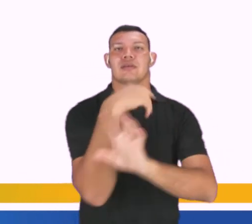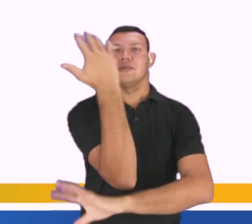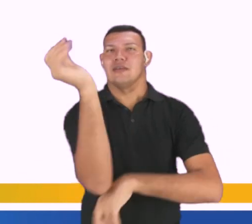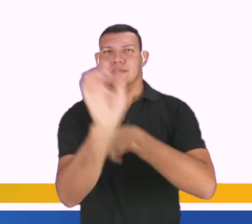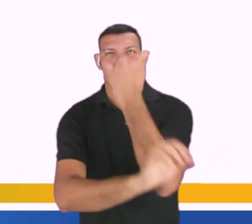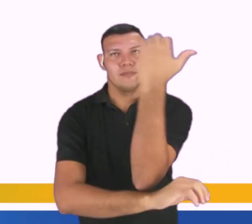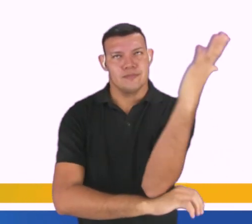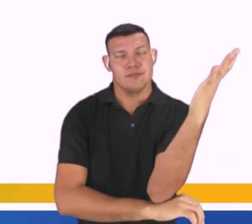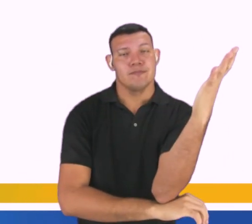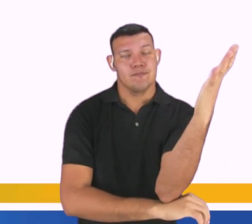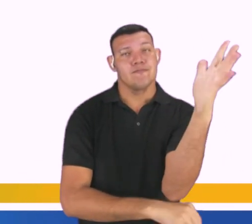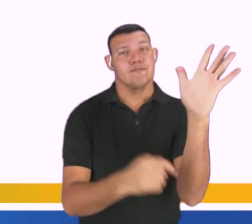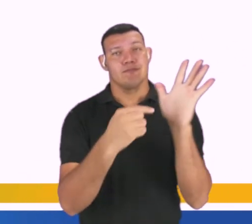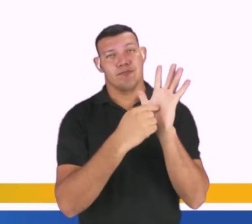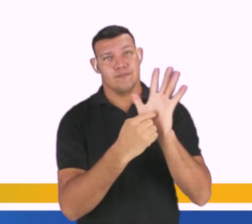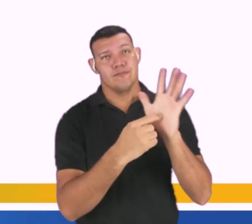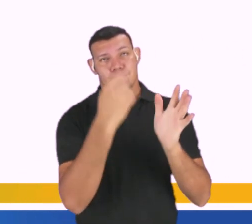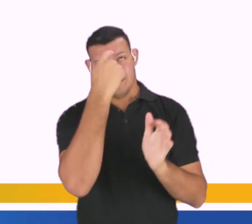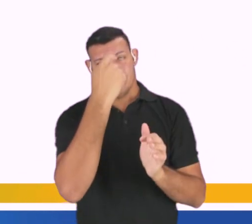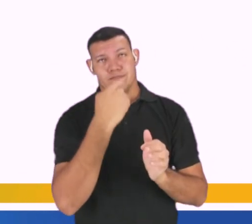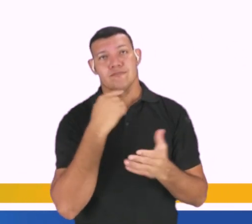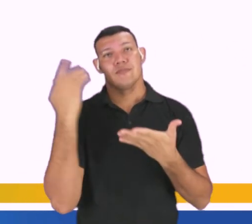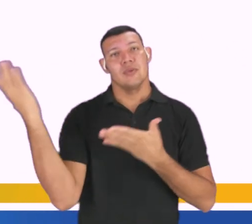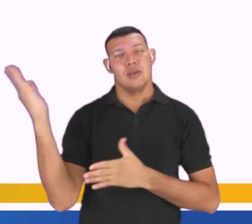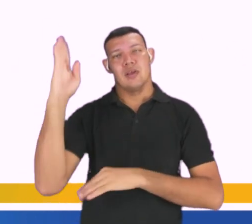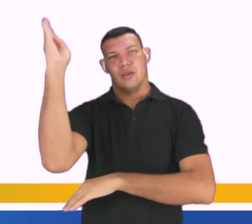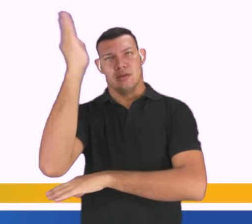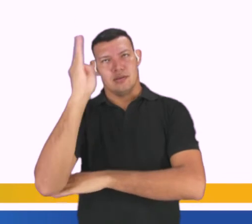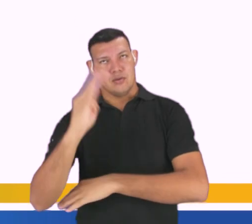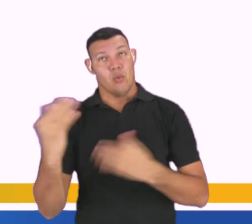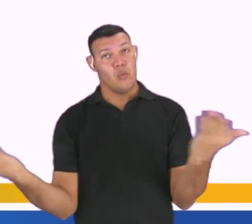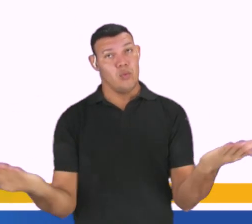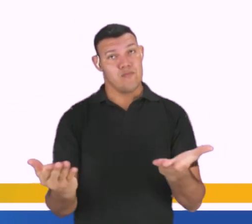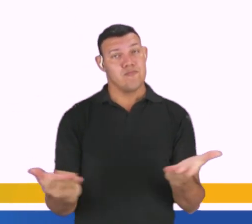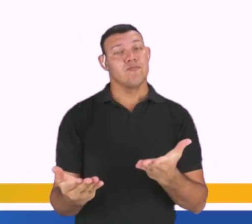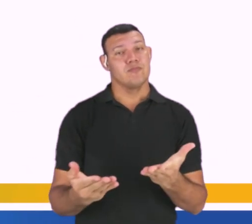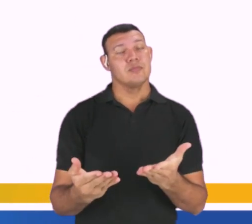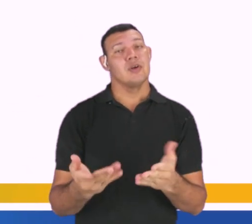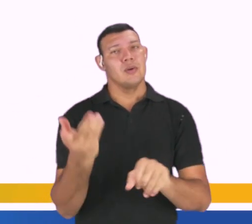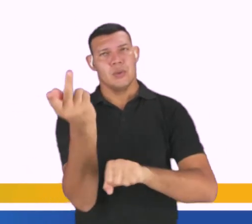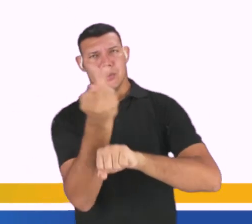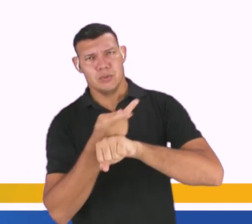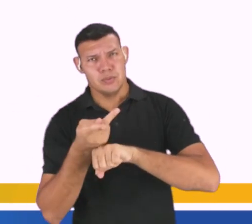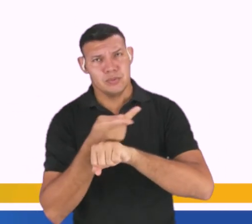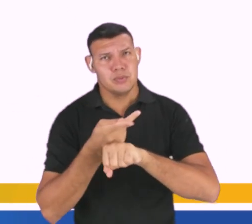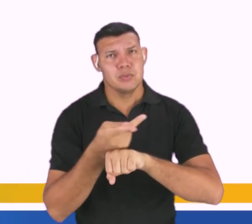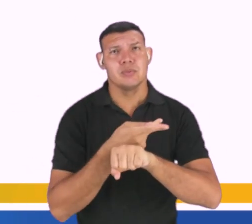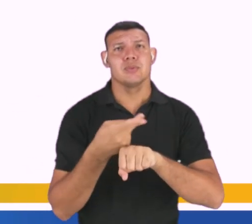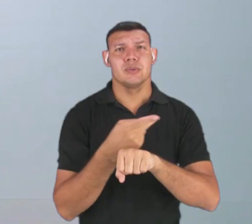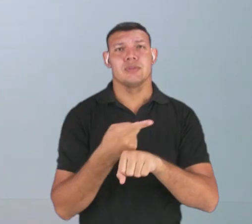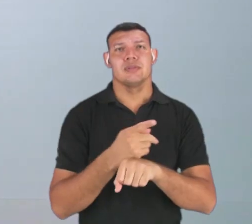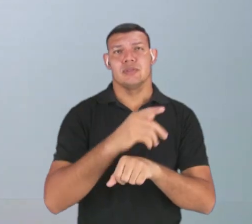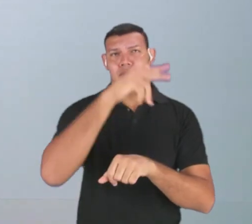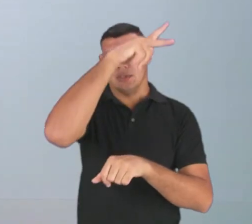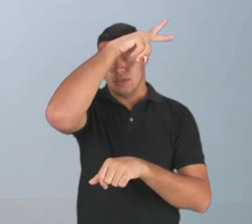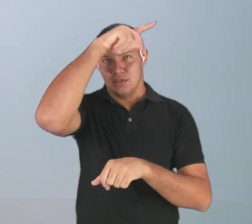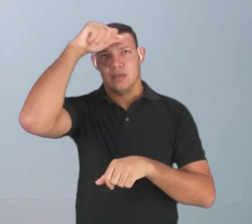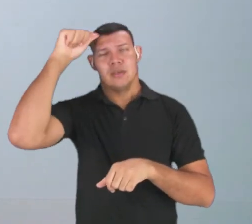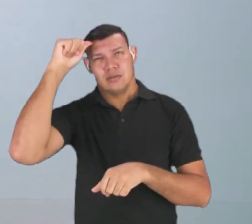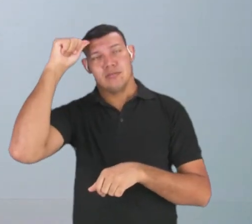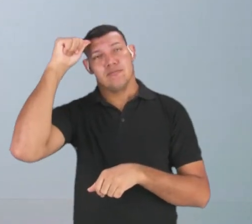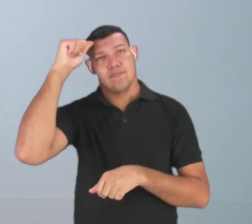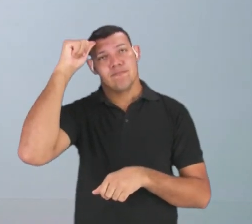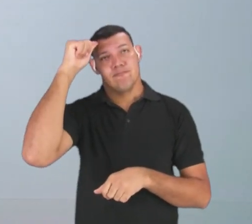Que até hoje, principalmente no Brasil, existe ainda uma busca para que as prefeituras deixem de